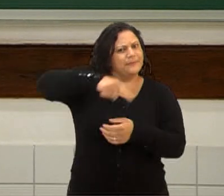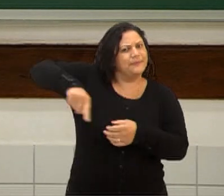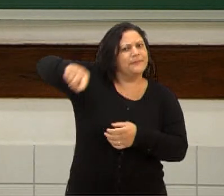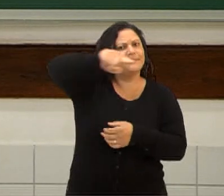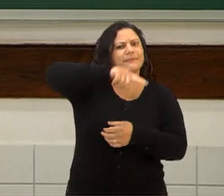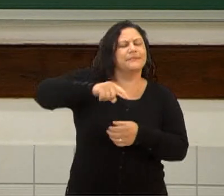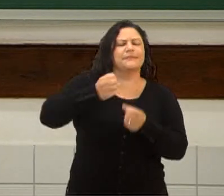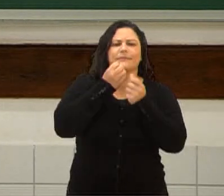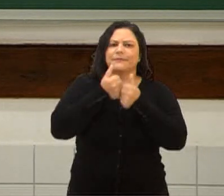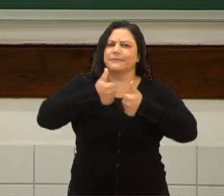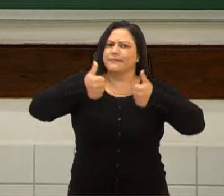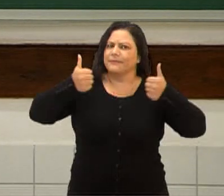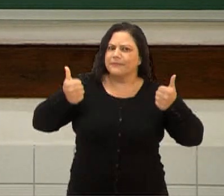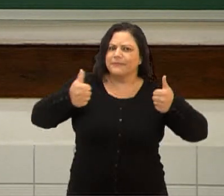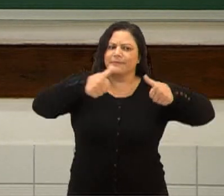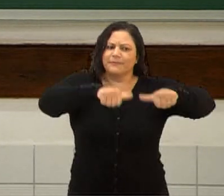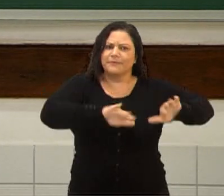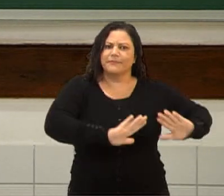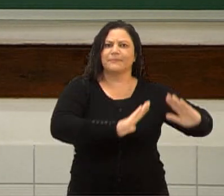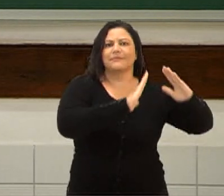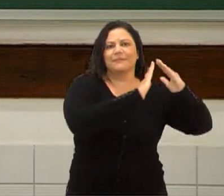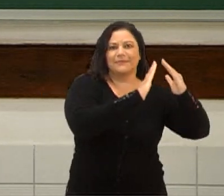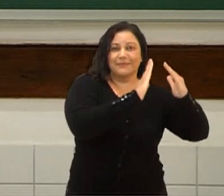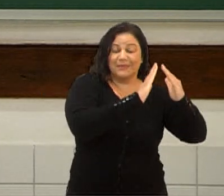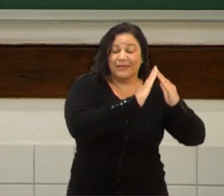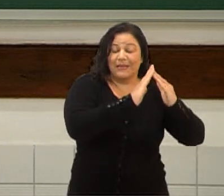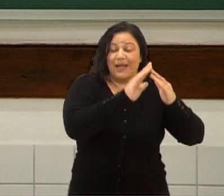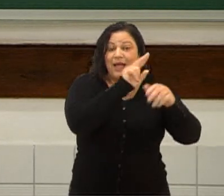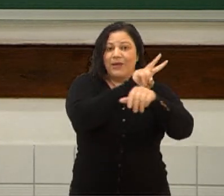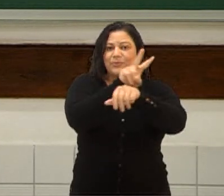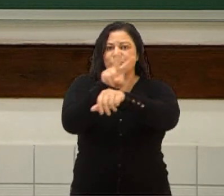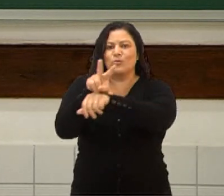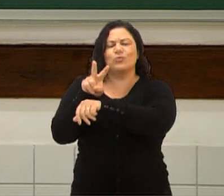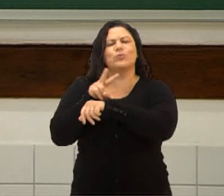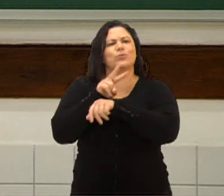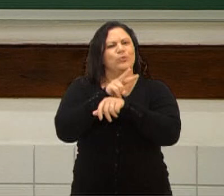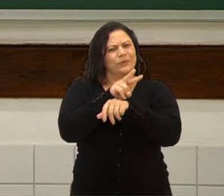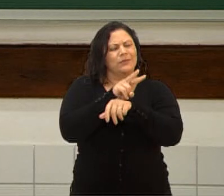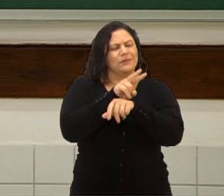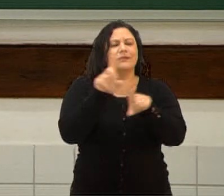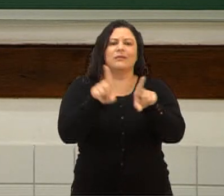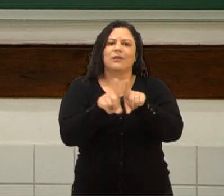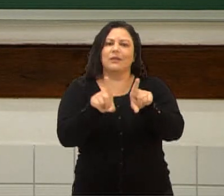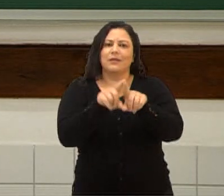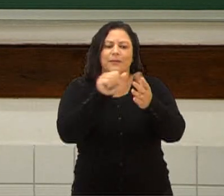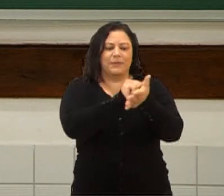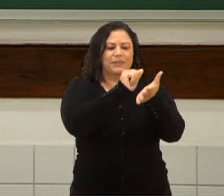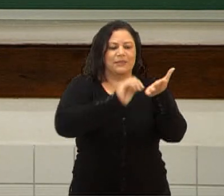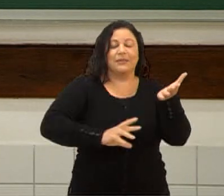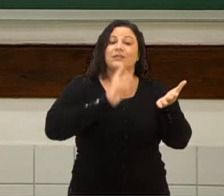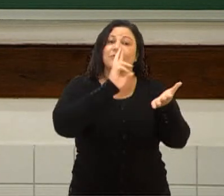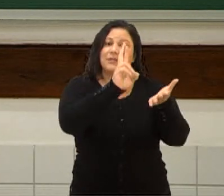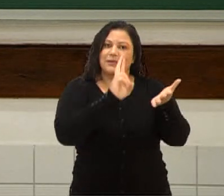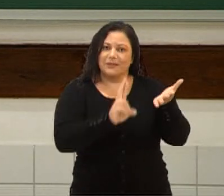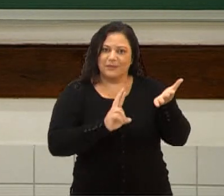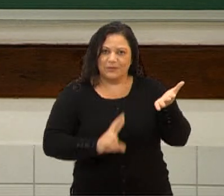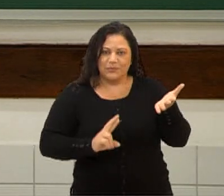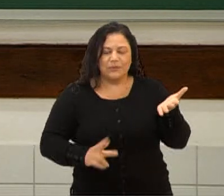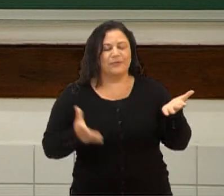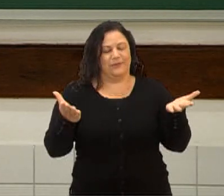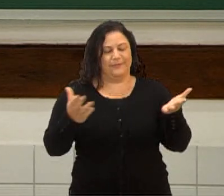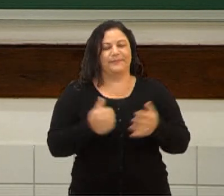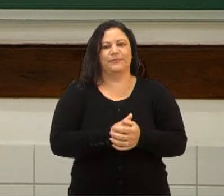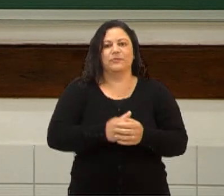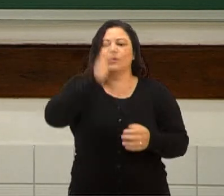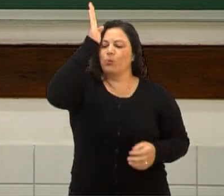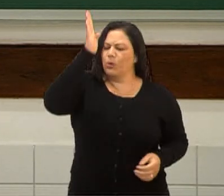bem, que estejam em casa, se cuidando, né? E fazendo também as atividades. É importante que vocês mantenham uma rotina de